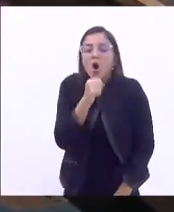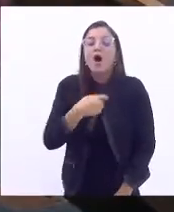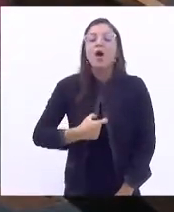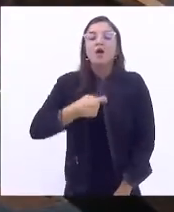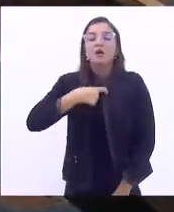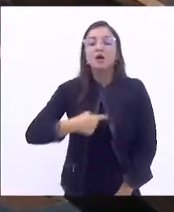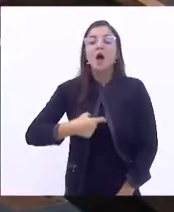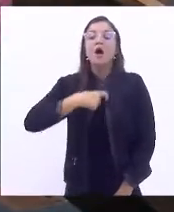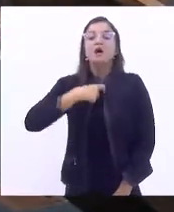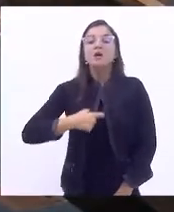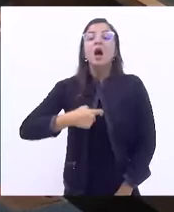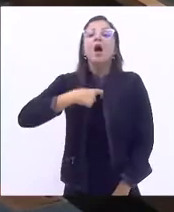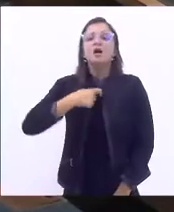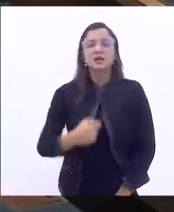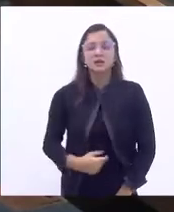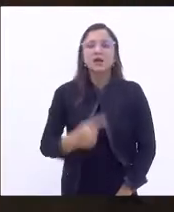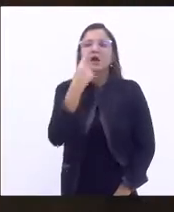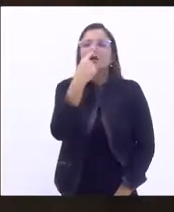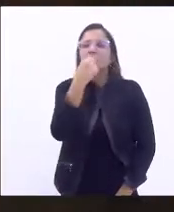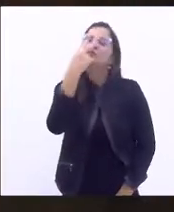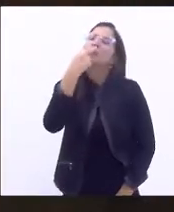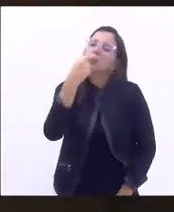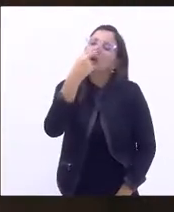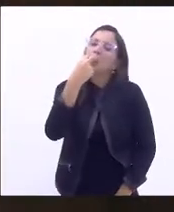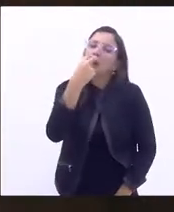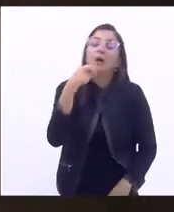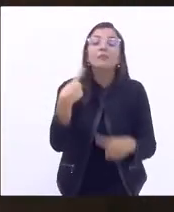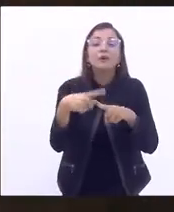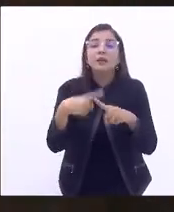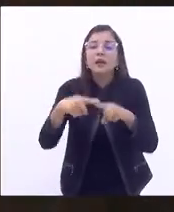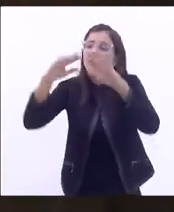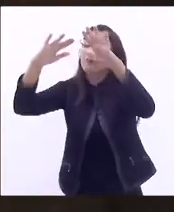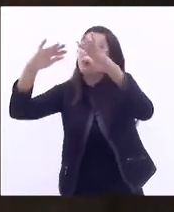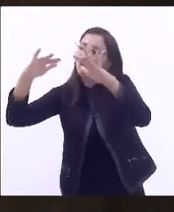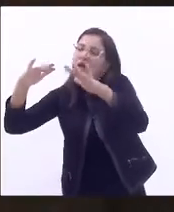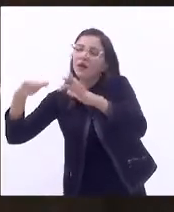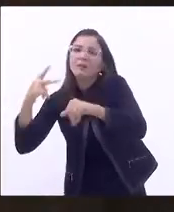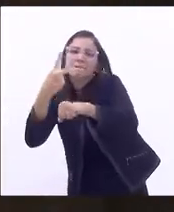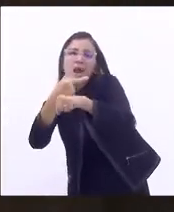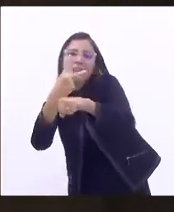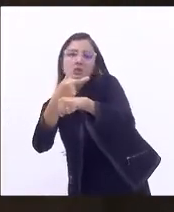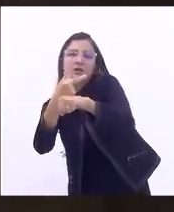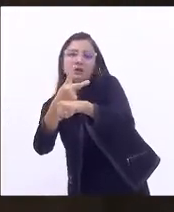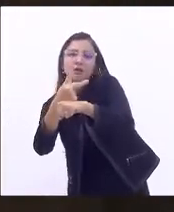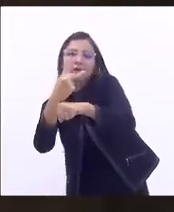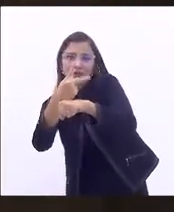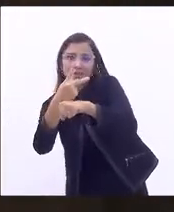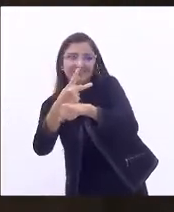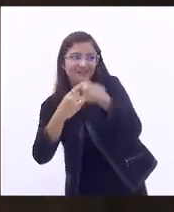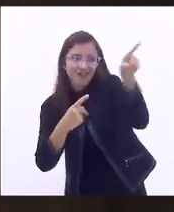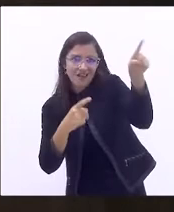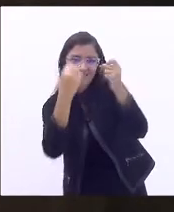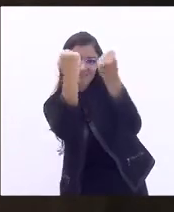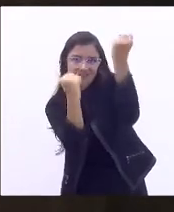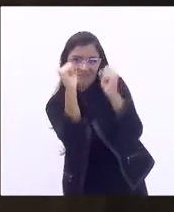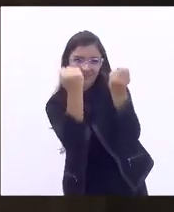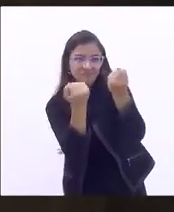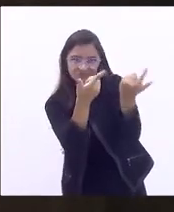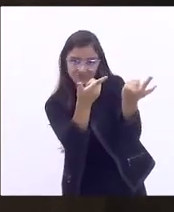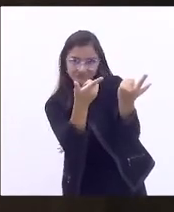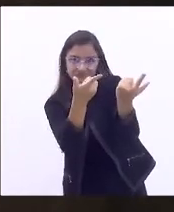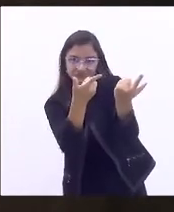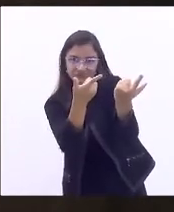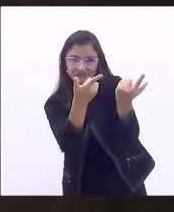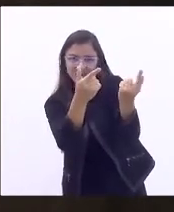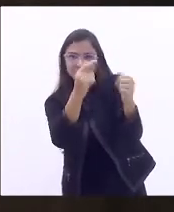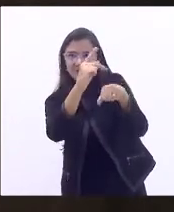devido a essa poeira de prata, que são os metais que saem da siderúrgica do Atlântico. E quando eu falo a siderúrgica do